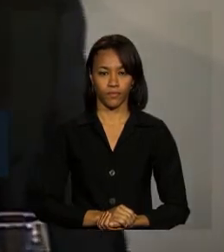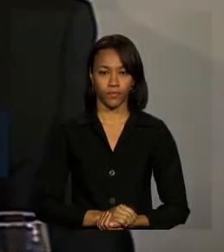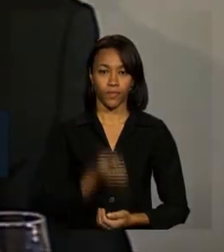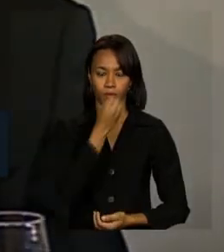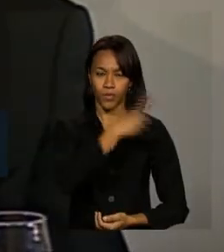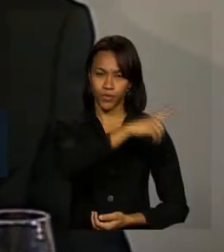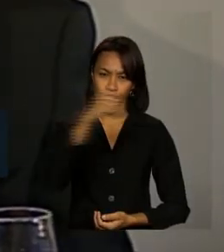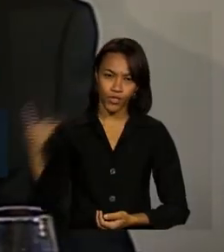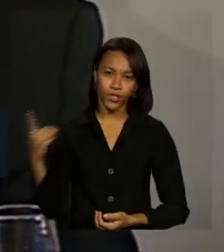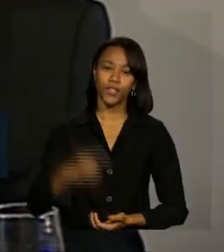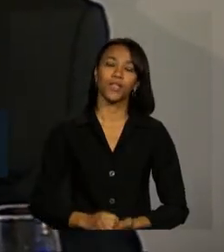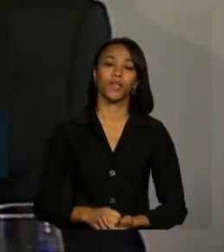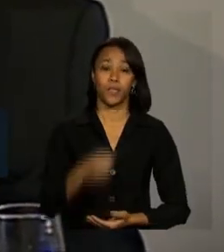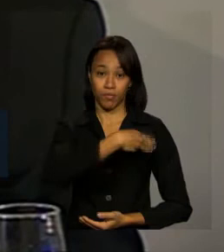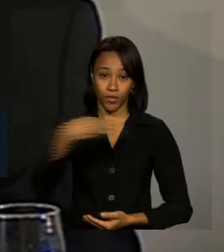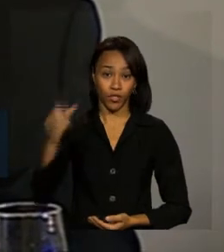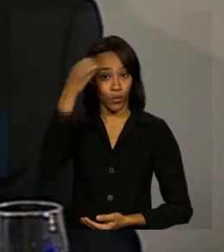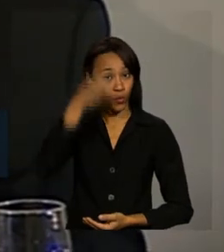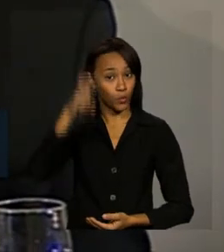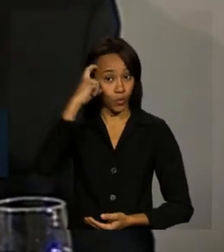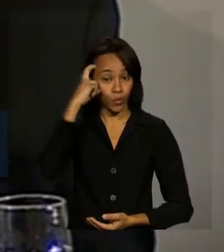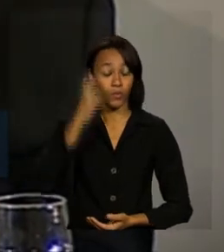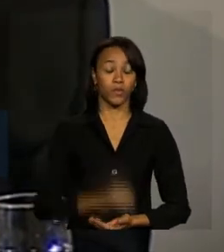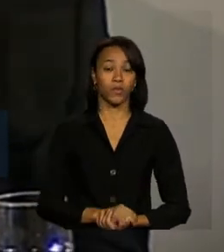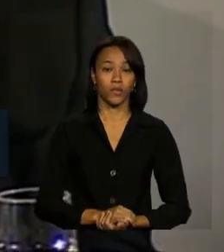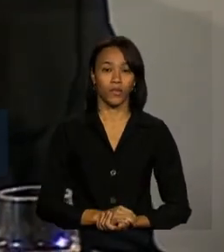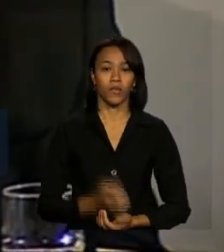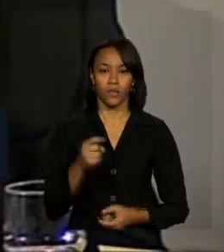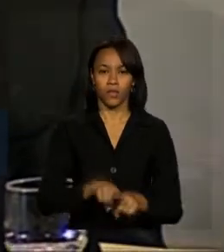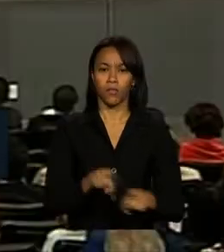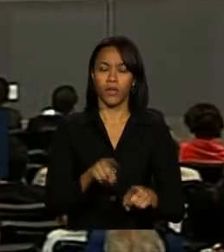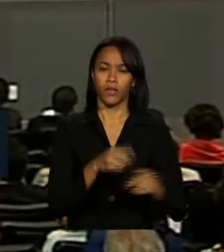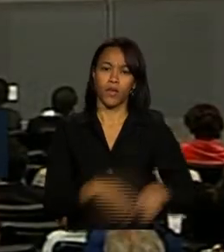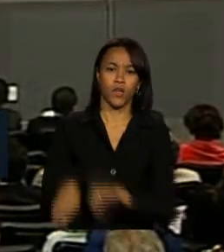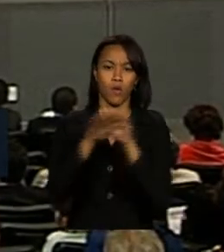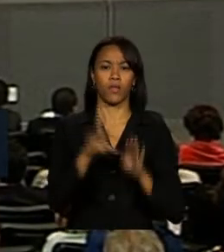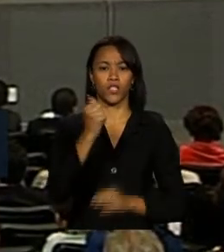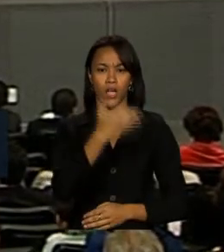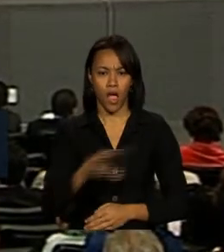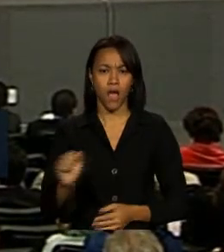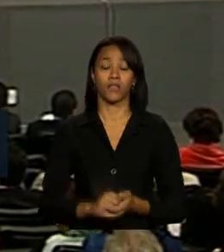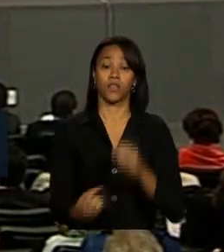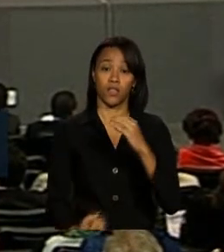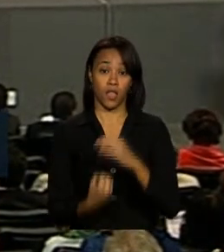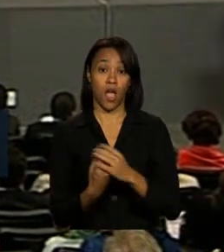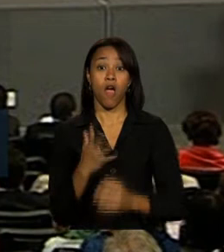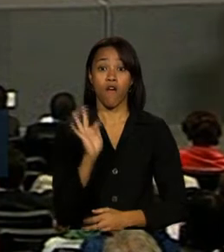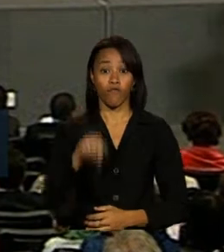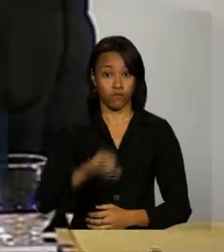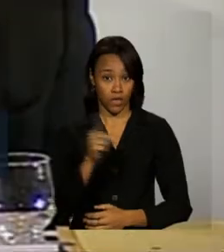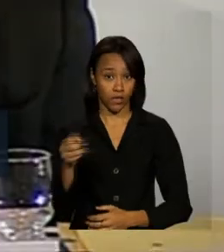Bom dia, senhora ministra da Cultura, senhora ministra Luiza Bairros, Igualdade Social, senhor presidente da Fundação Palmares.